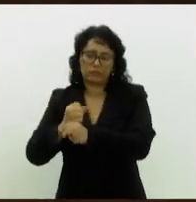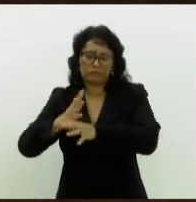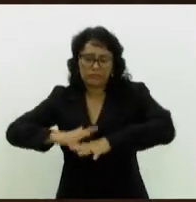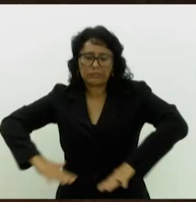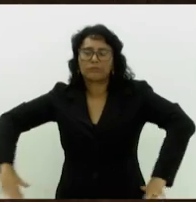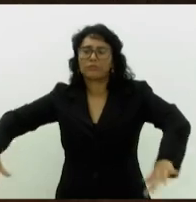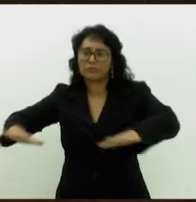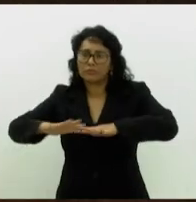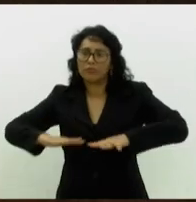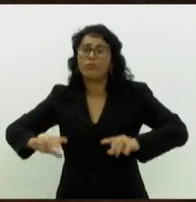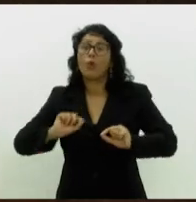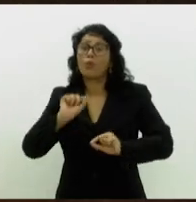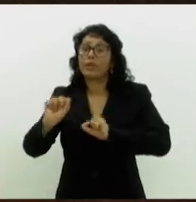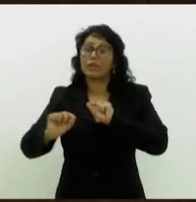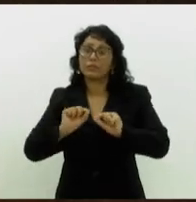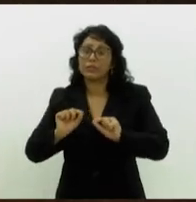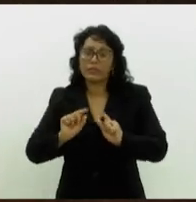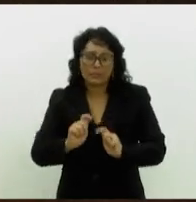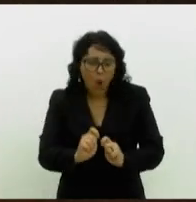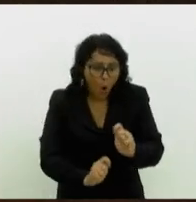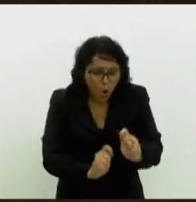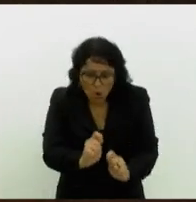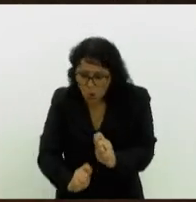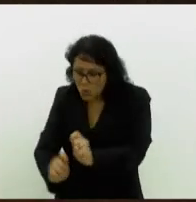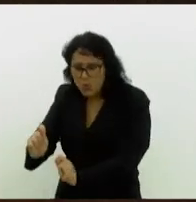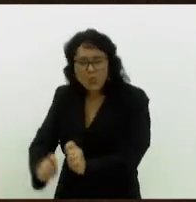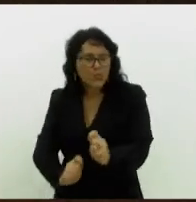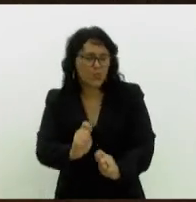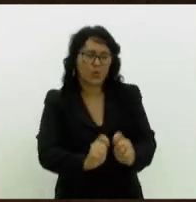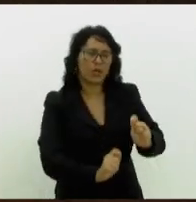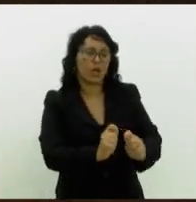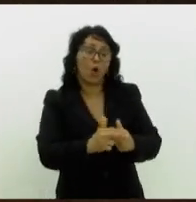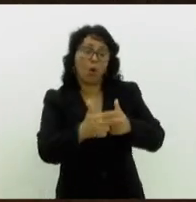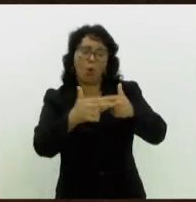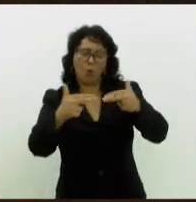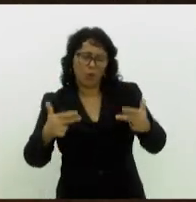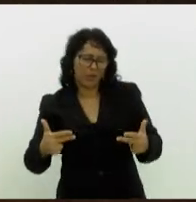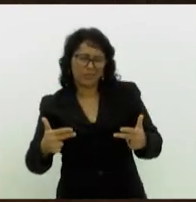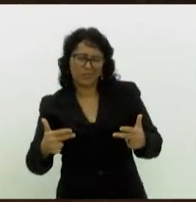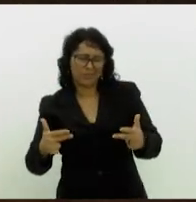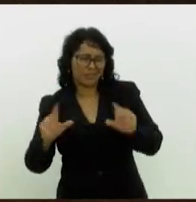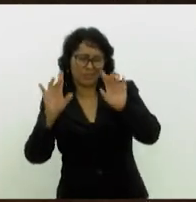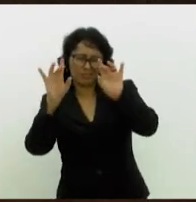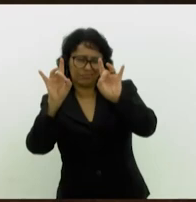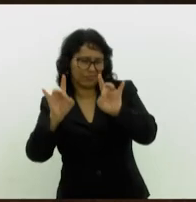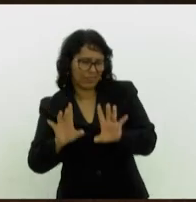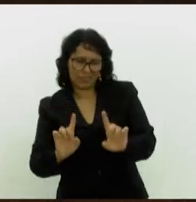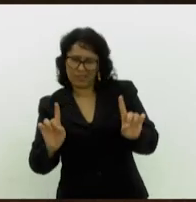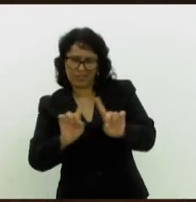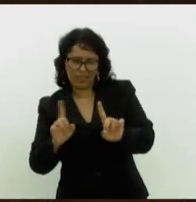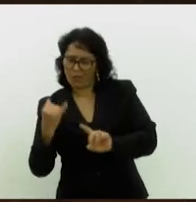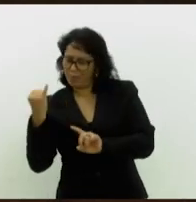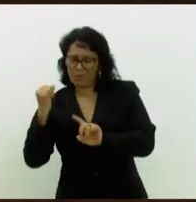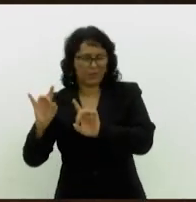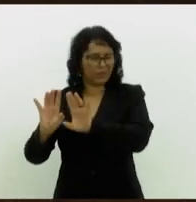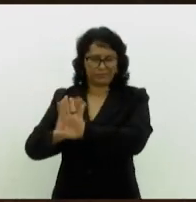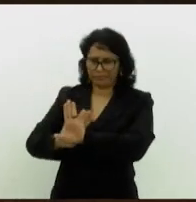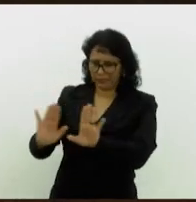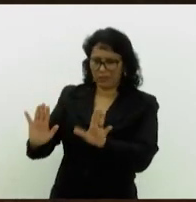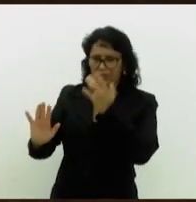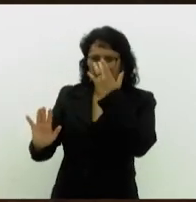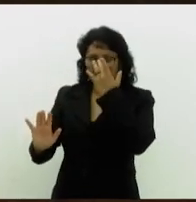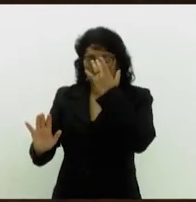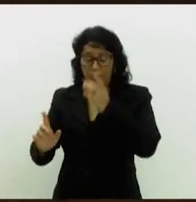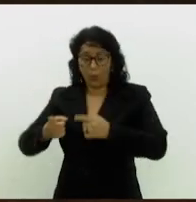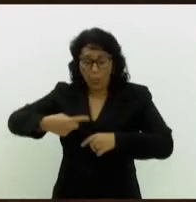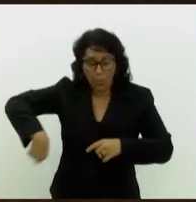apertando os cintos naquilo que é superflu tendo gestão mais capaz